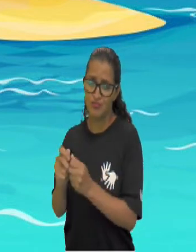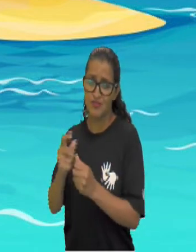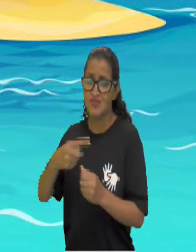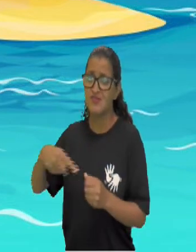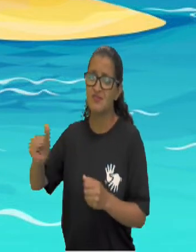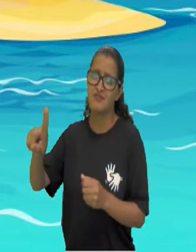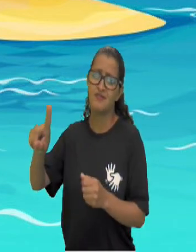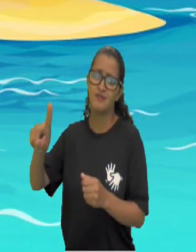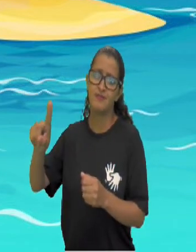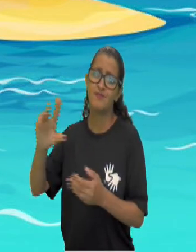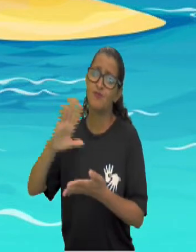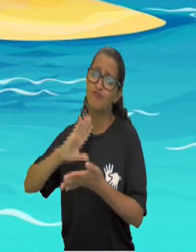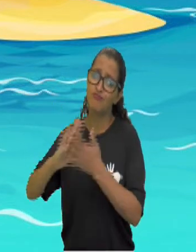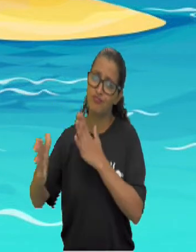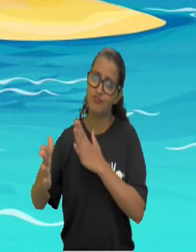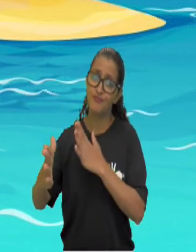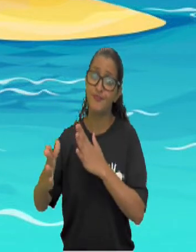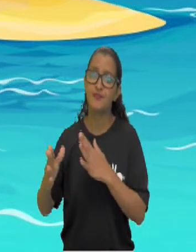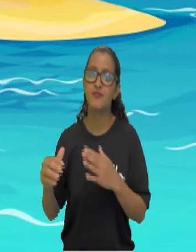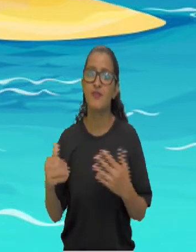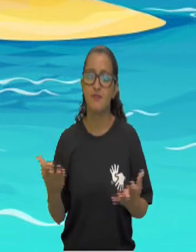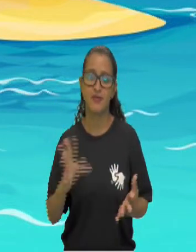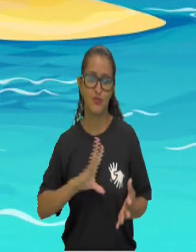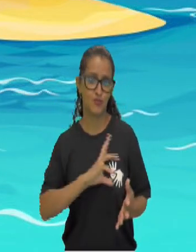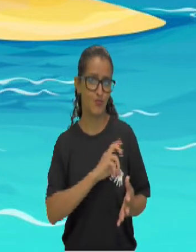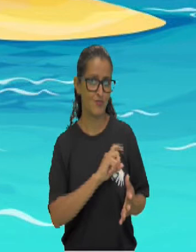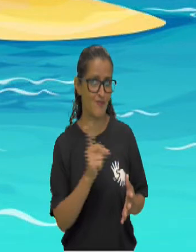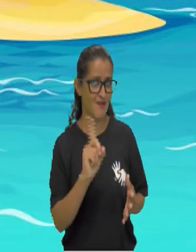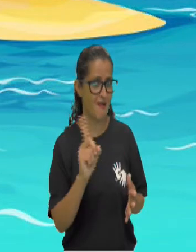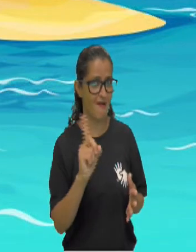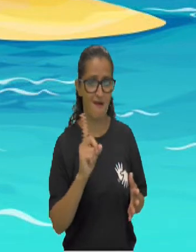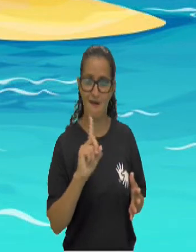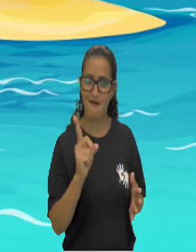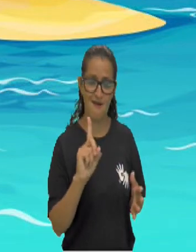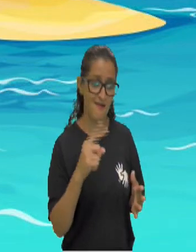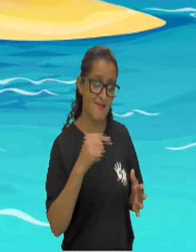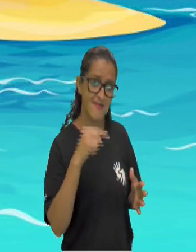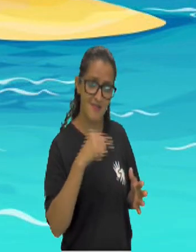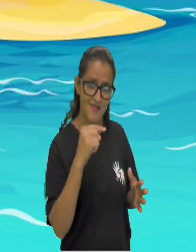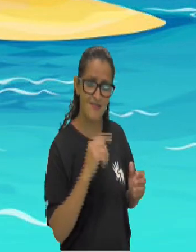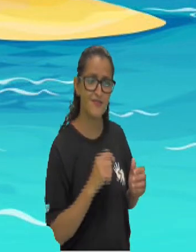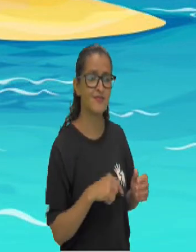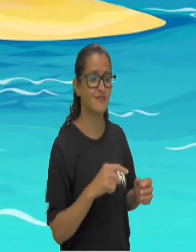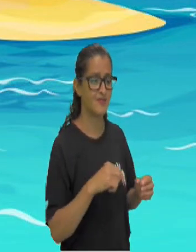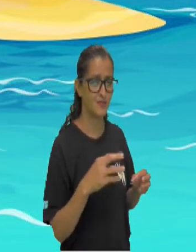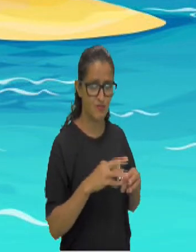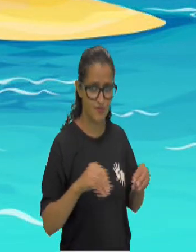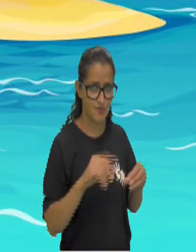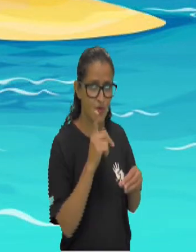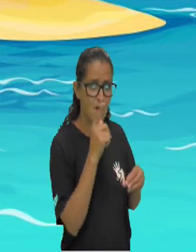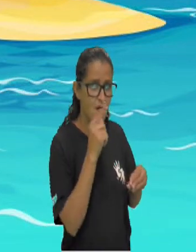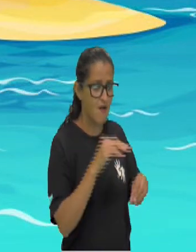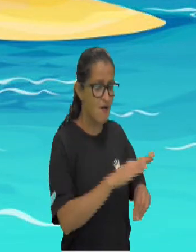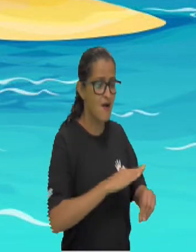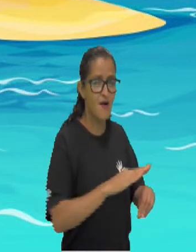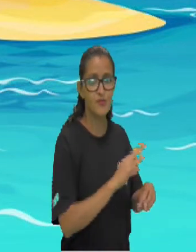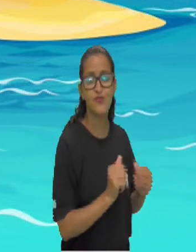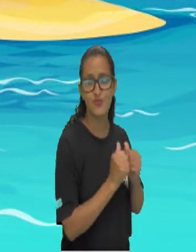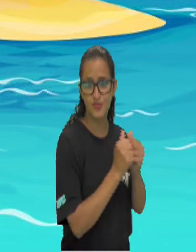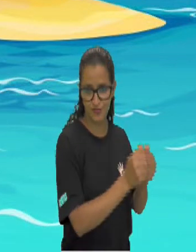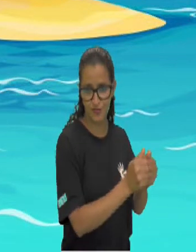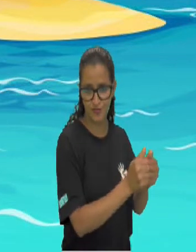ficar com a ilha. Até não tinha mais jeito para ele sair, ele resolveu ficar. Eu vou